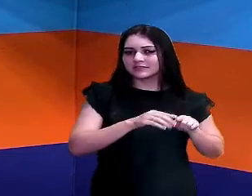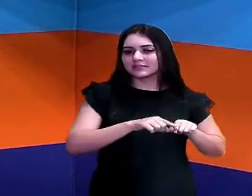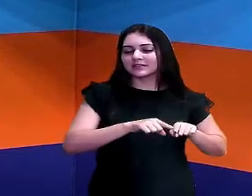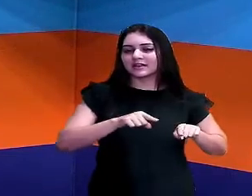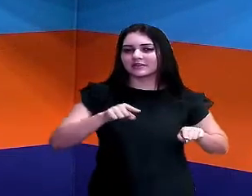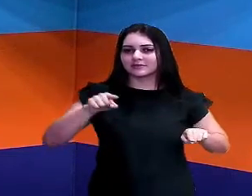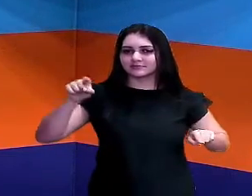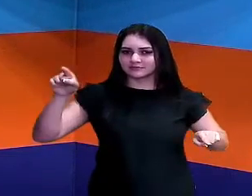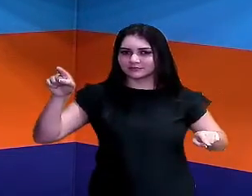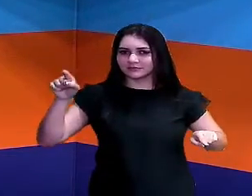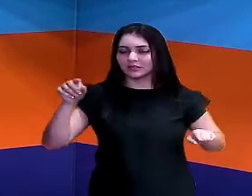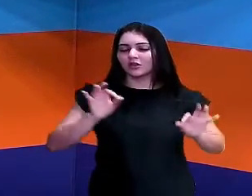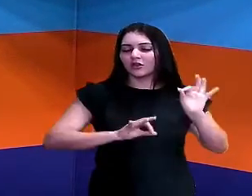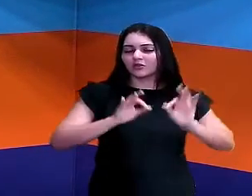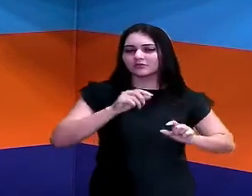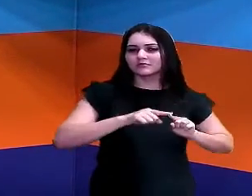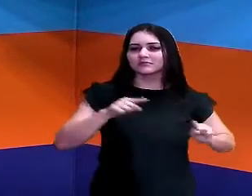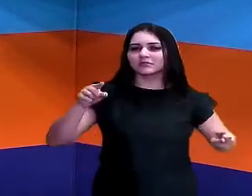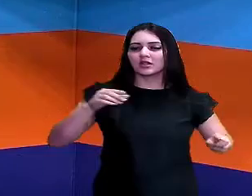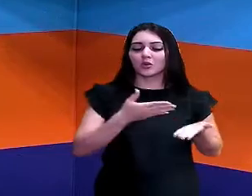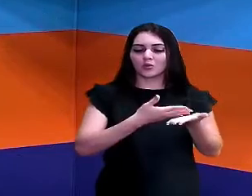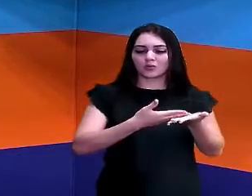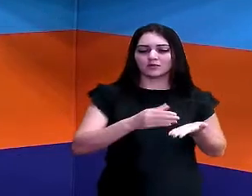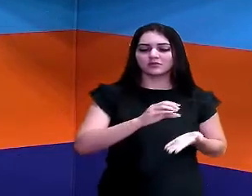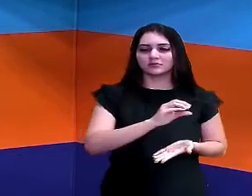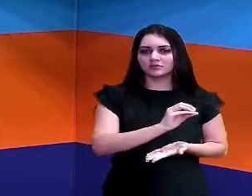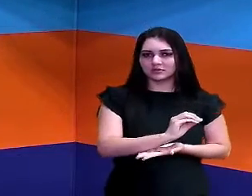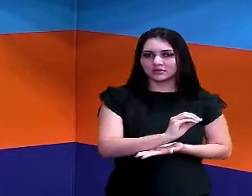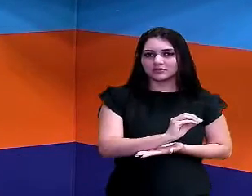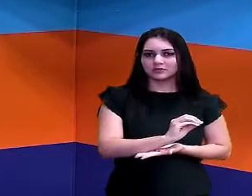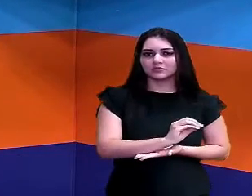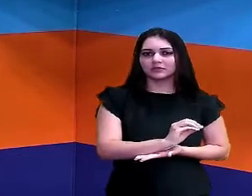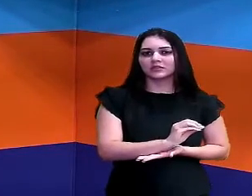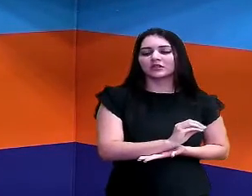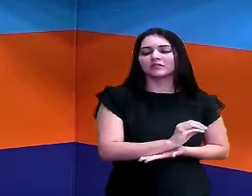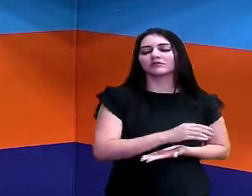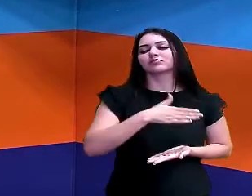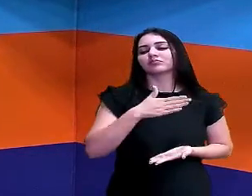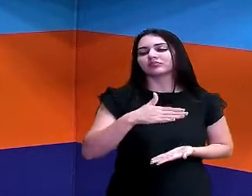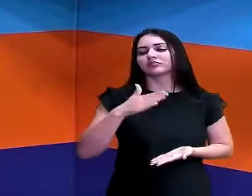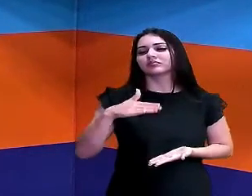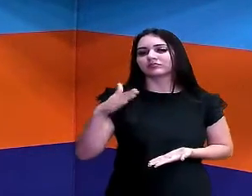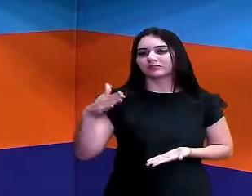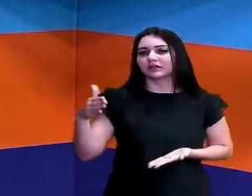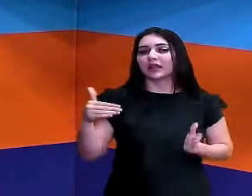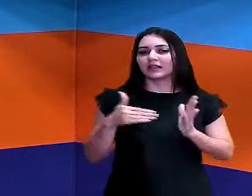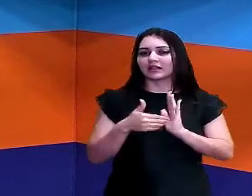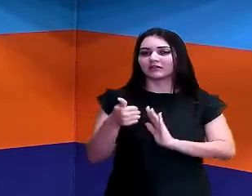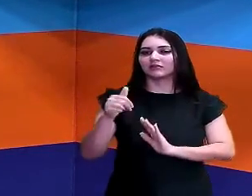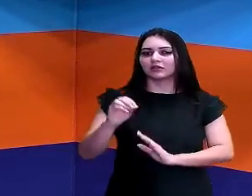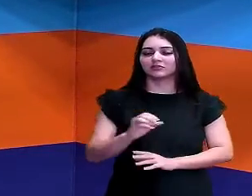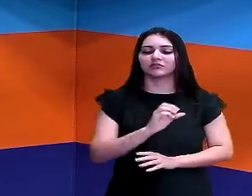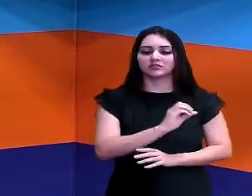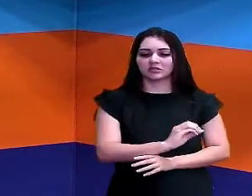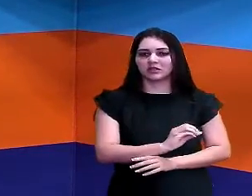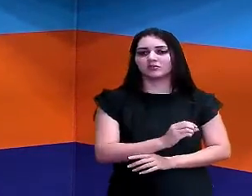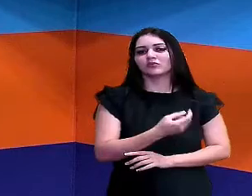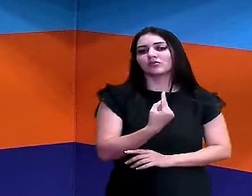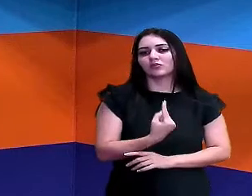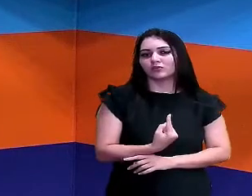vou fazer a ordem crescente, eu começo do 0 e vou subindo até o 10, tá certo? Então, vai